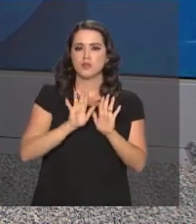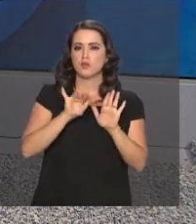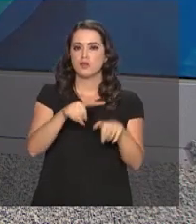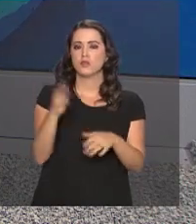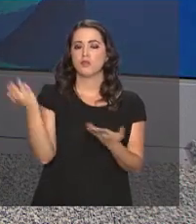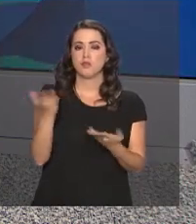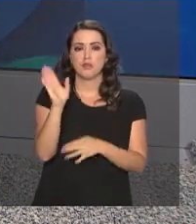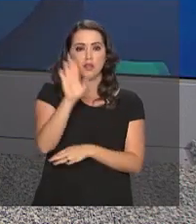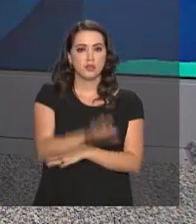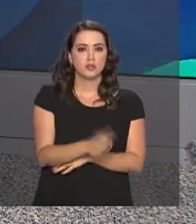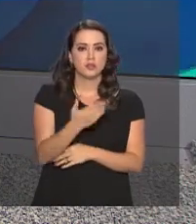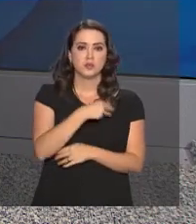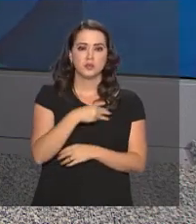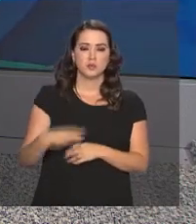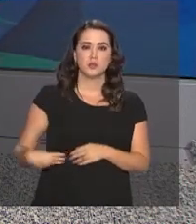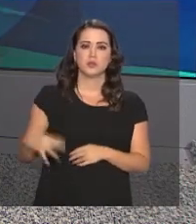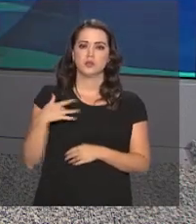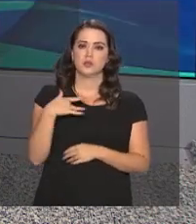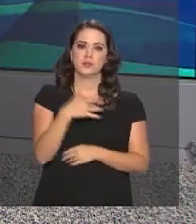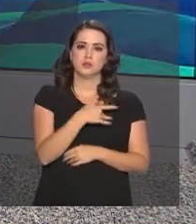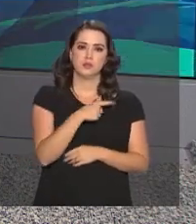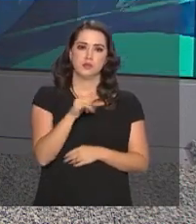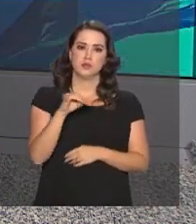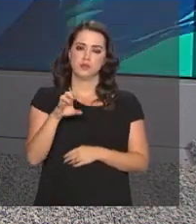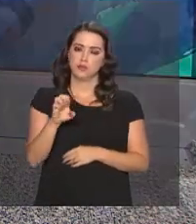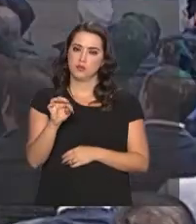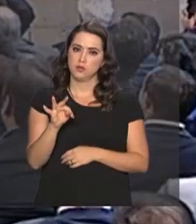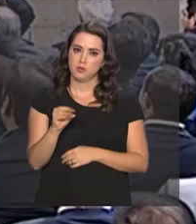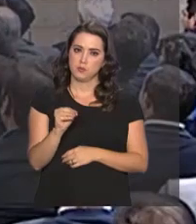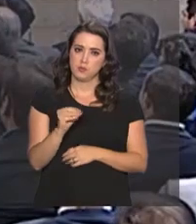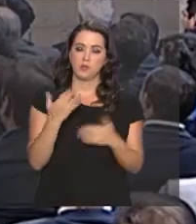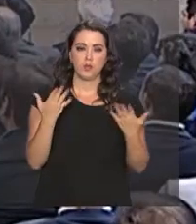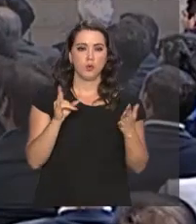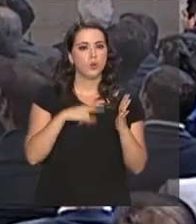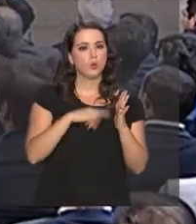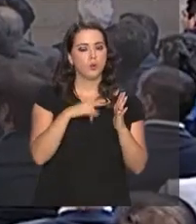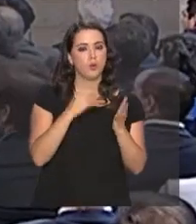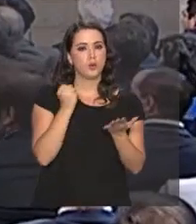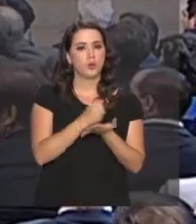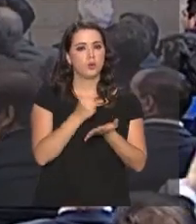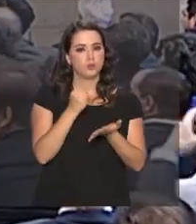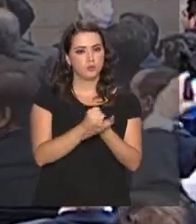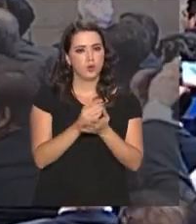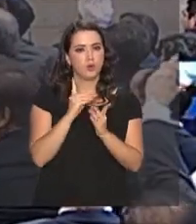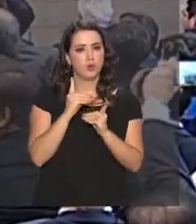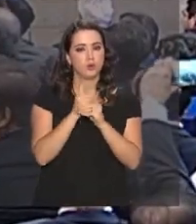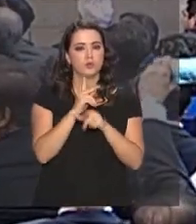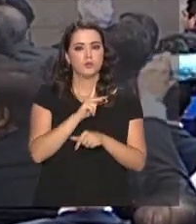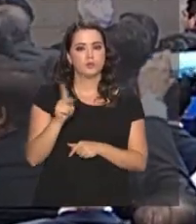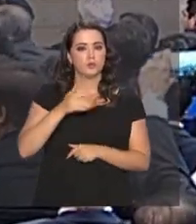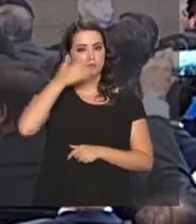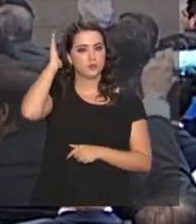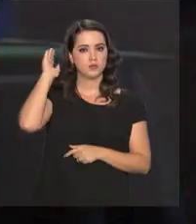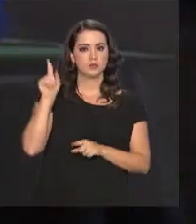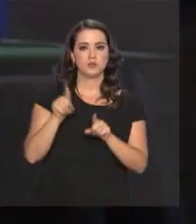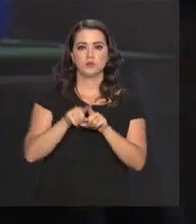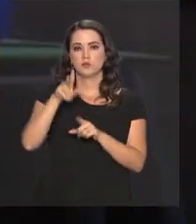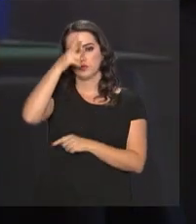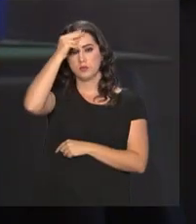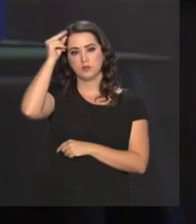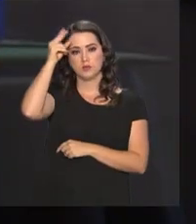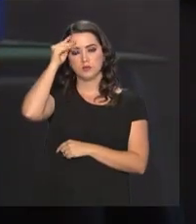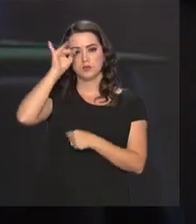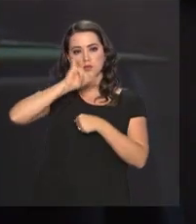no fim da tarde de hoje pelo ministro da saúde gilberto occhi o documento foi firmado durante encontro do presidente michel temer com